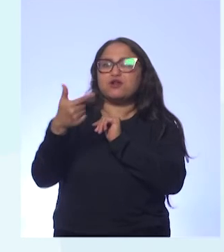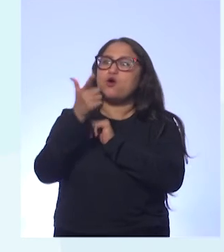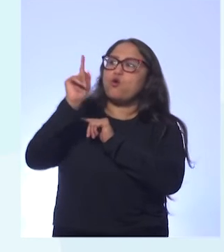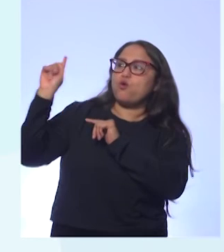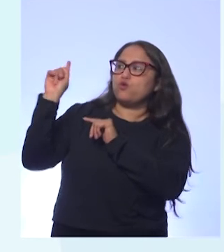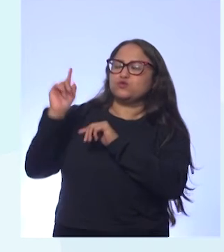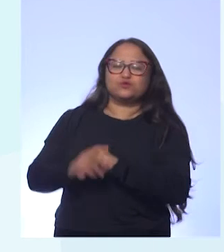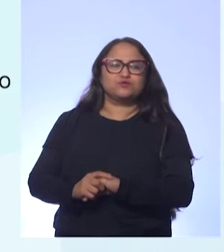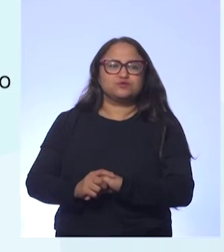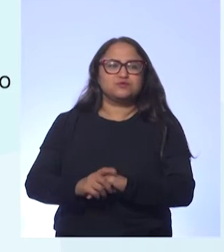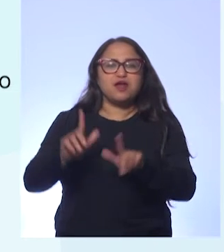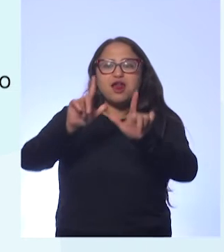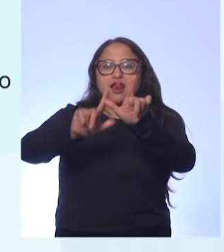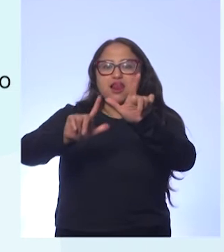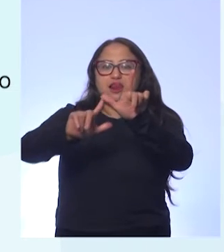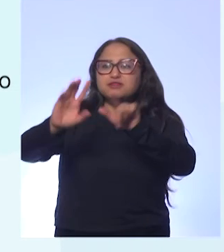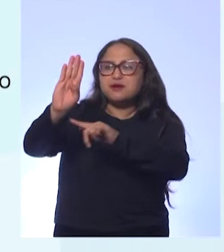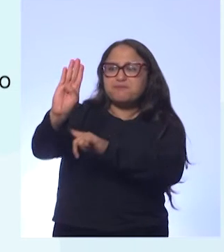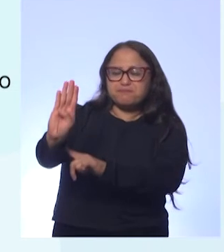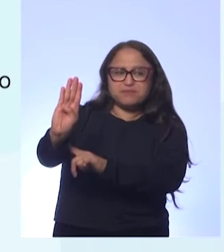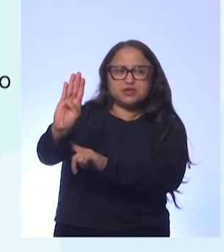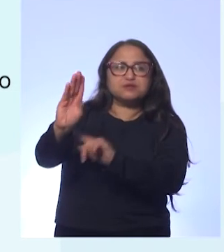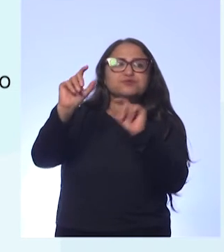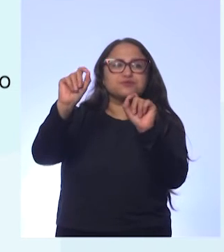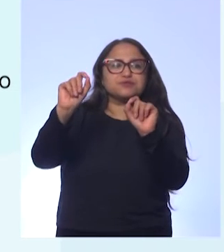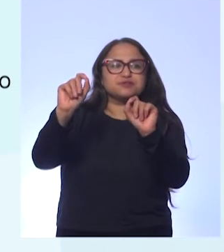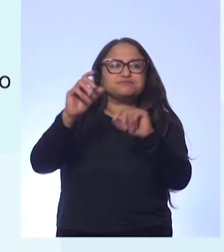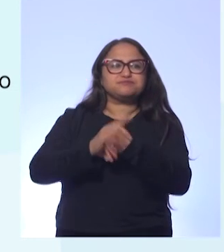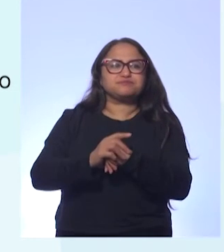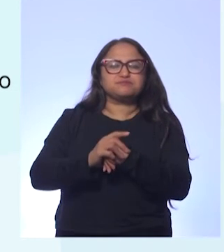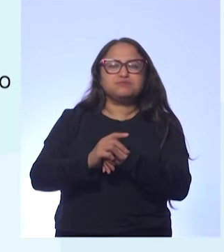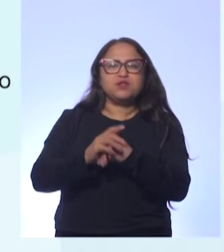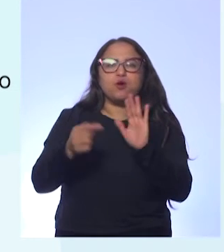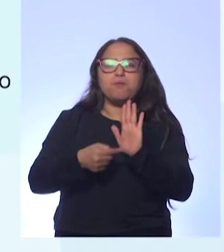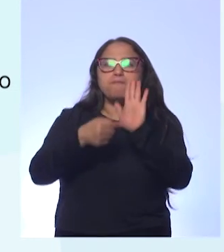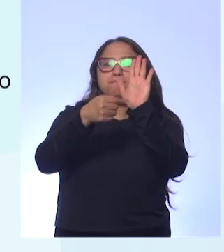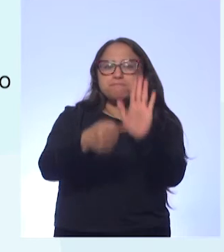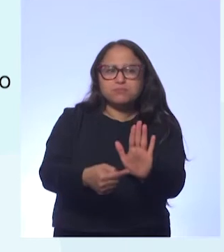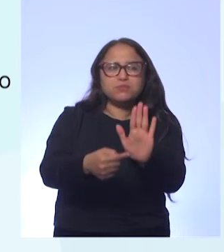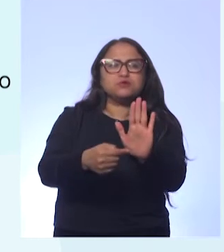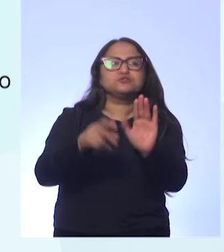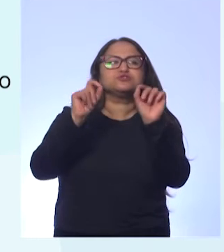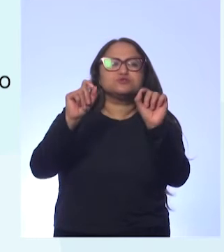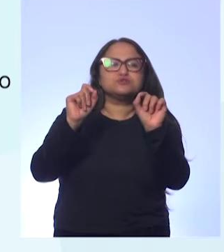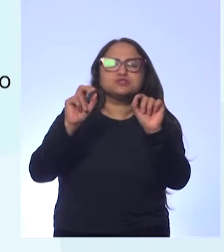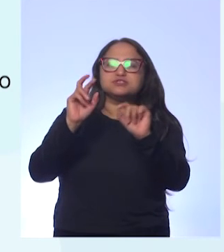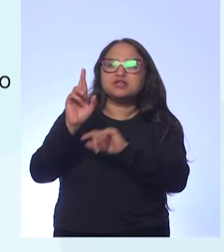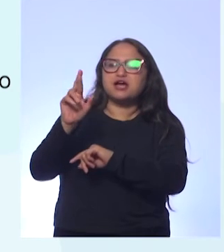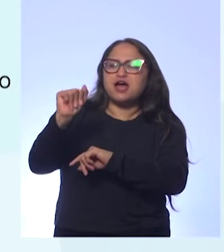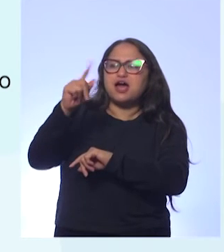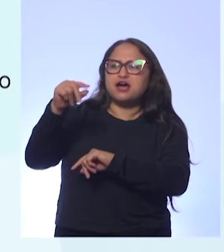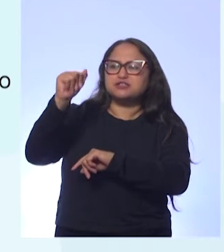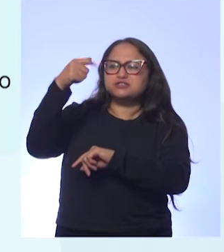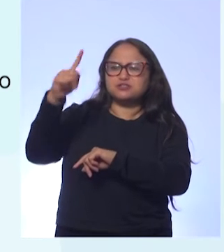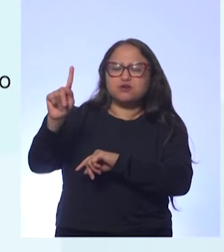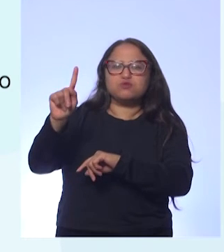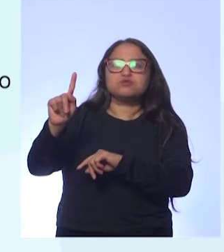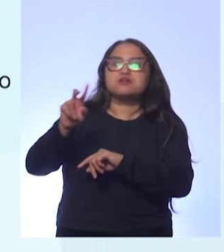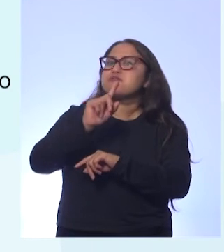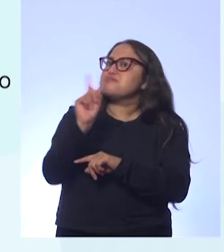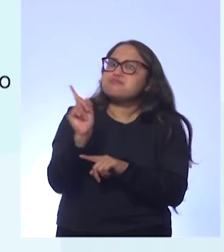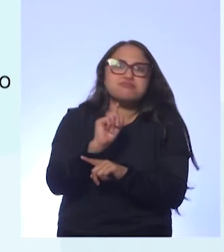ó. Letra B. Na letra B, fala o seguinte: determine a razão entre os que não votaram